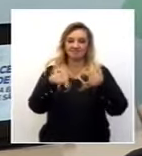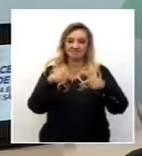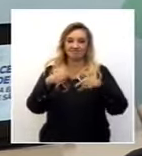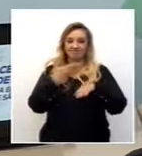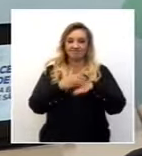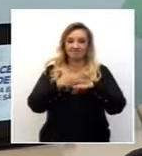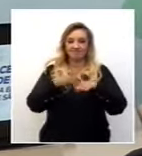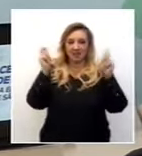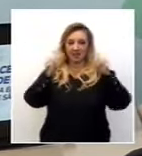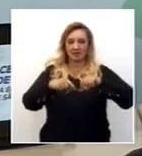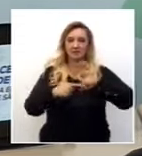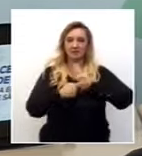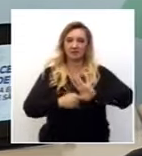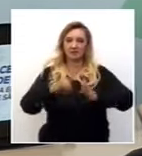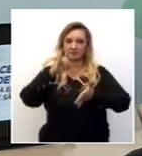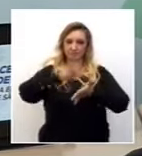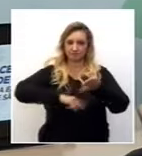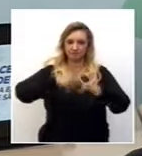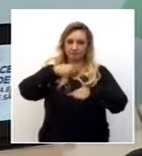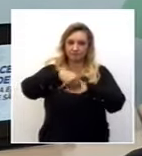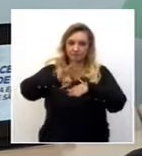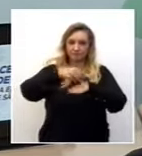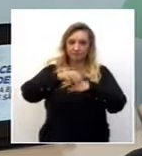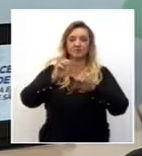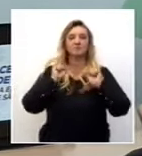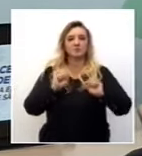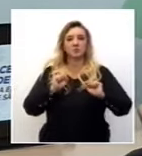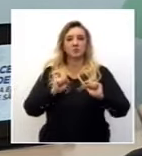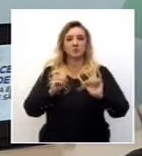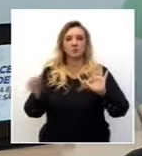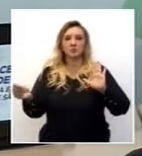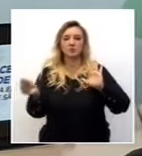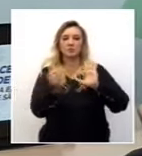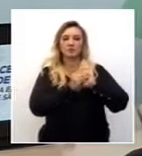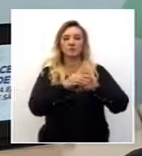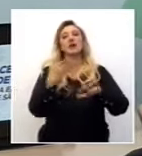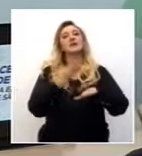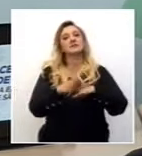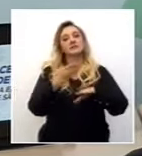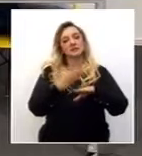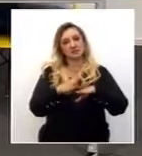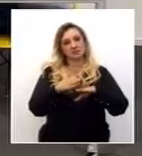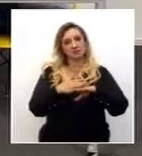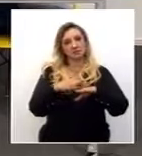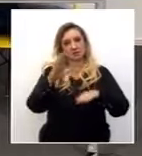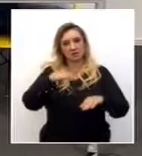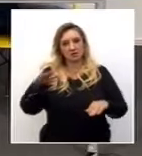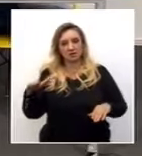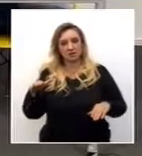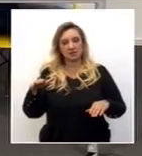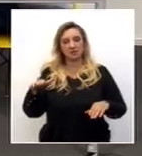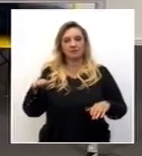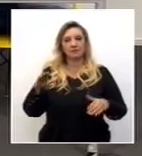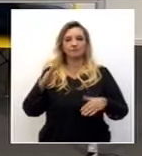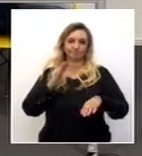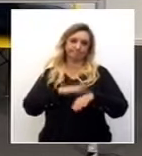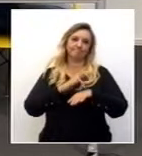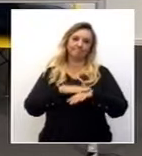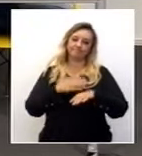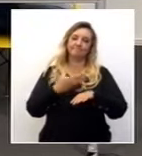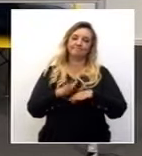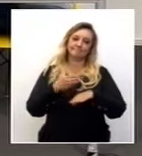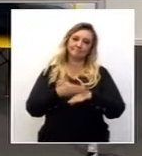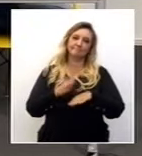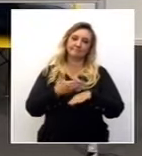habilidades que aparecem nesse documento orientador, ele pode colocar lá o exercício, aí o aluno faz a